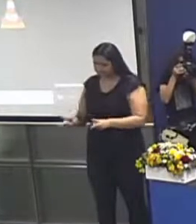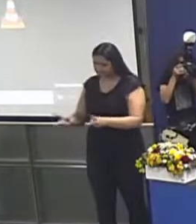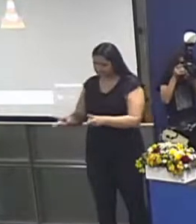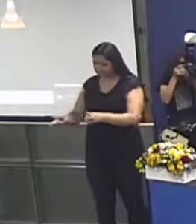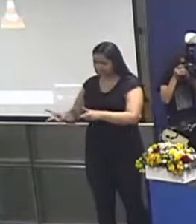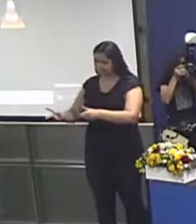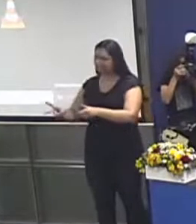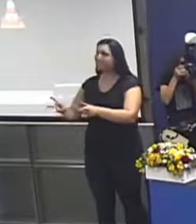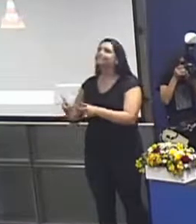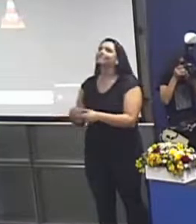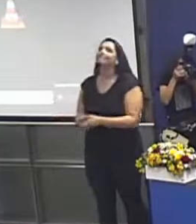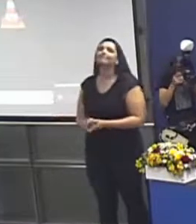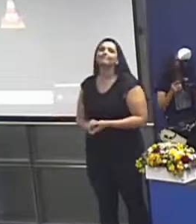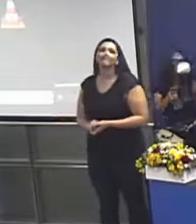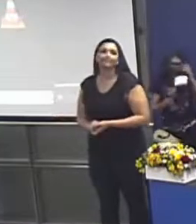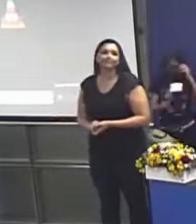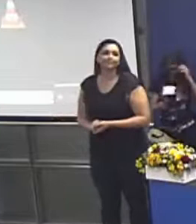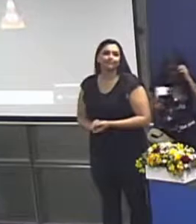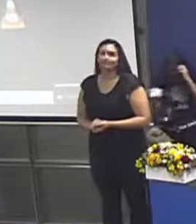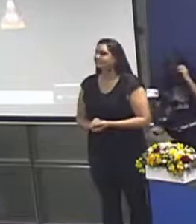chove sem